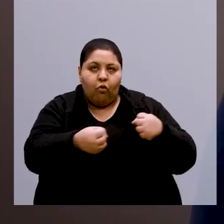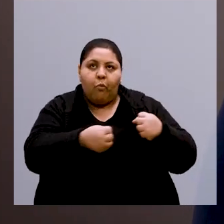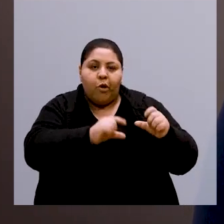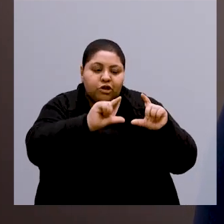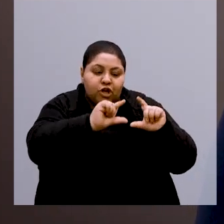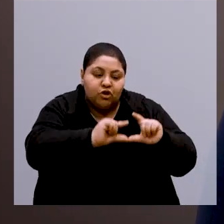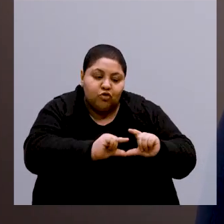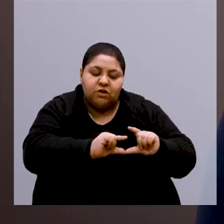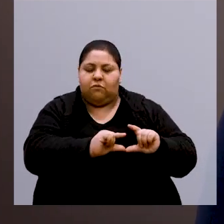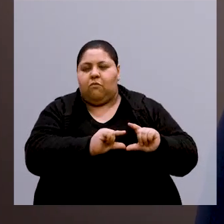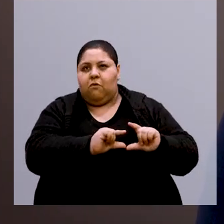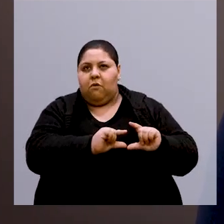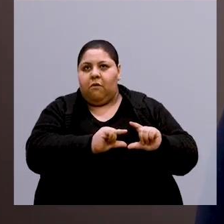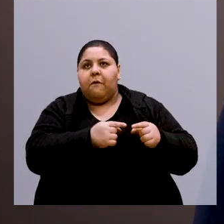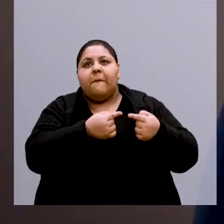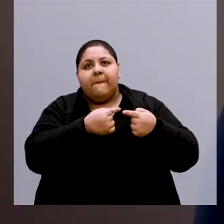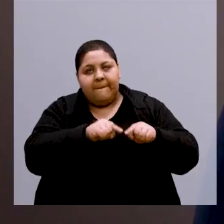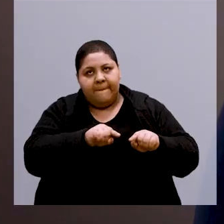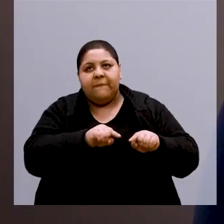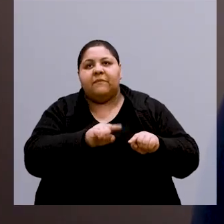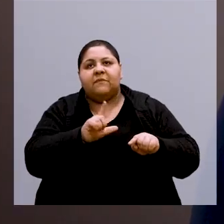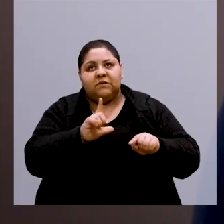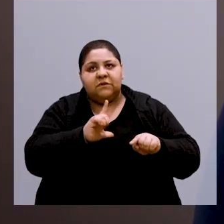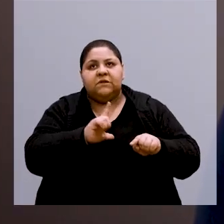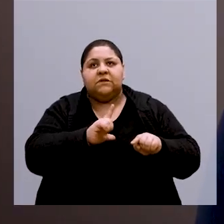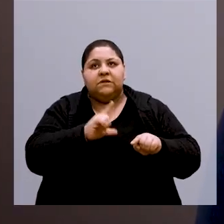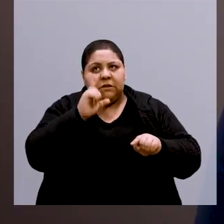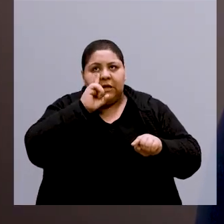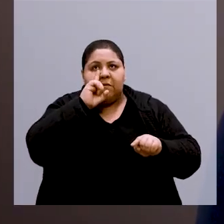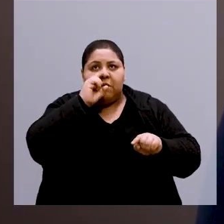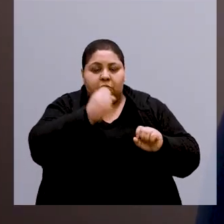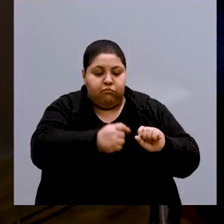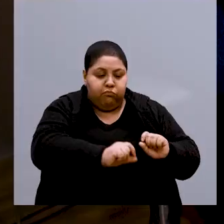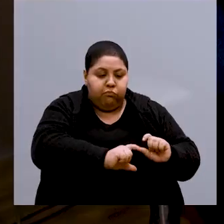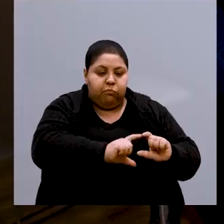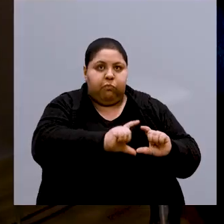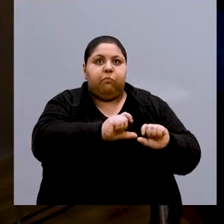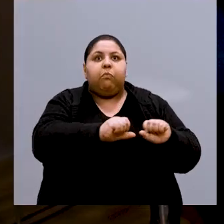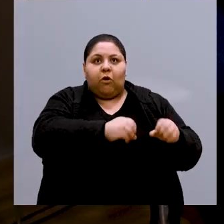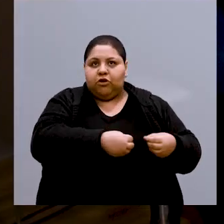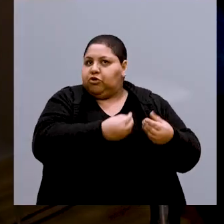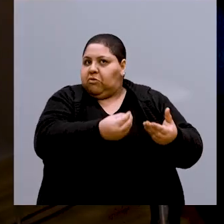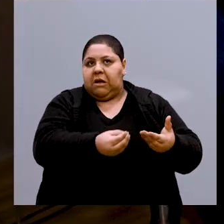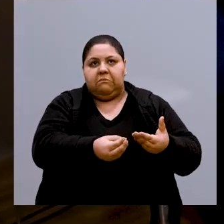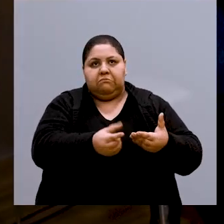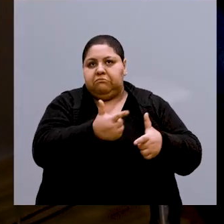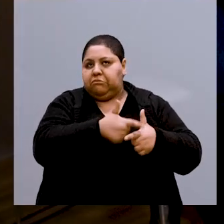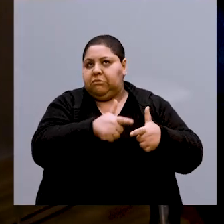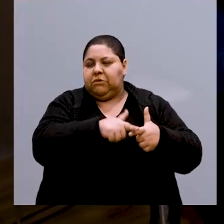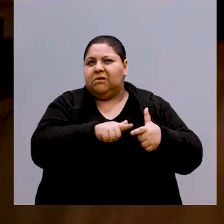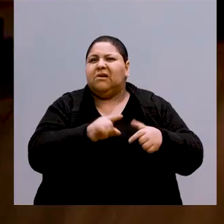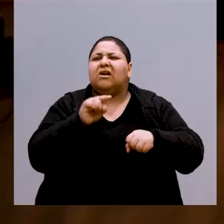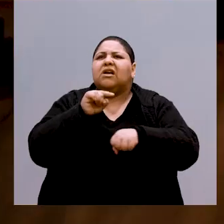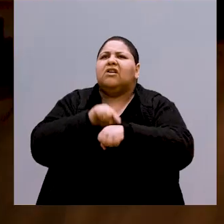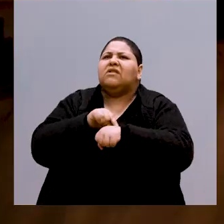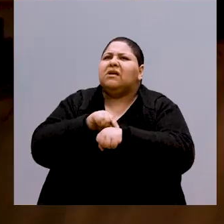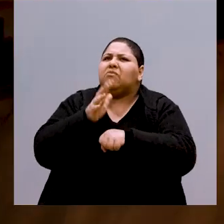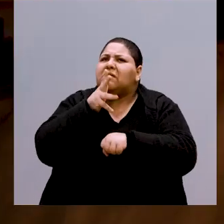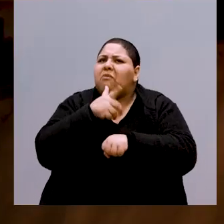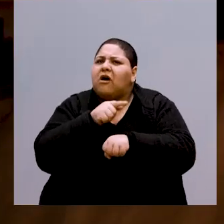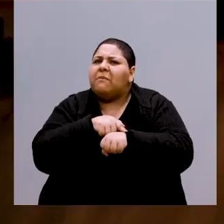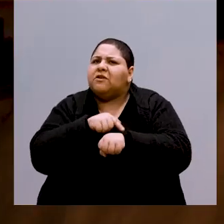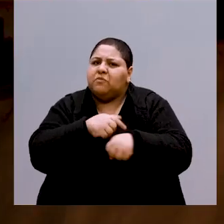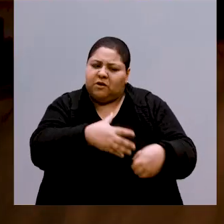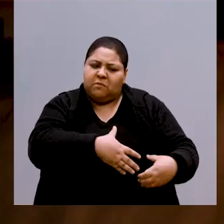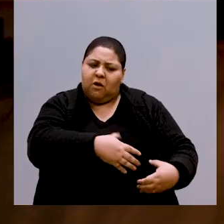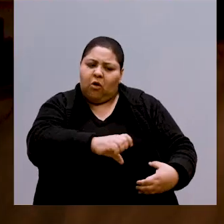alimentando, sim, pode reduzir sim um pouco, mas ainda assim, geralmente tem mães que têm um excedente e podem fazer a doação sem problema nenhum. Quanto tempo demora